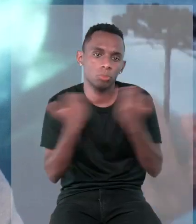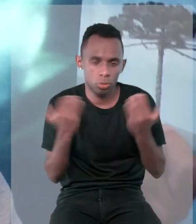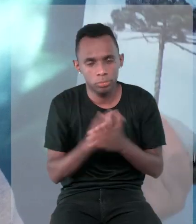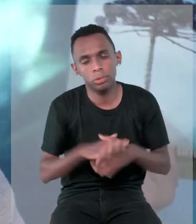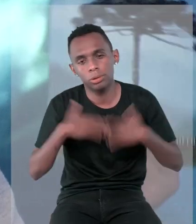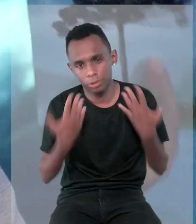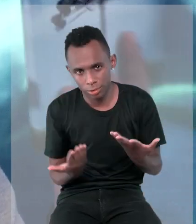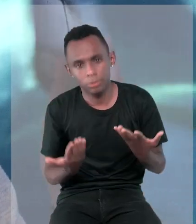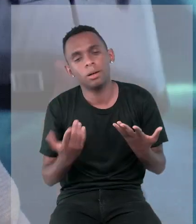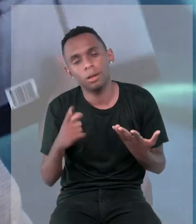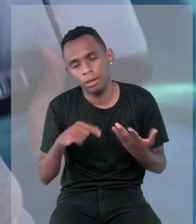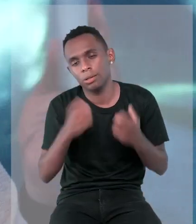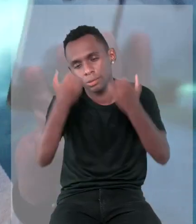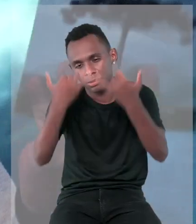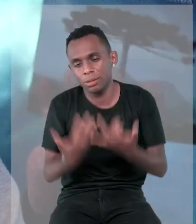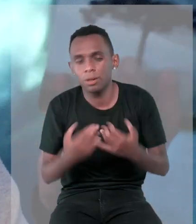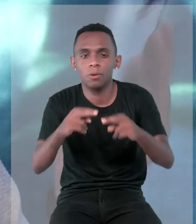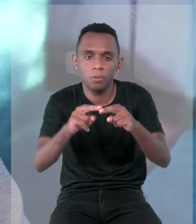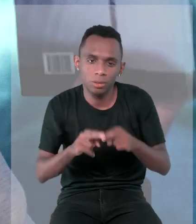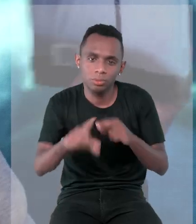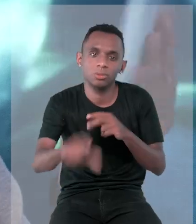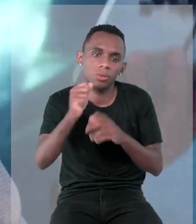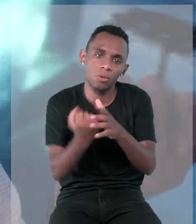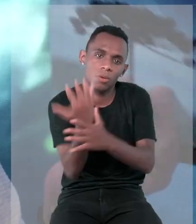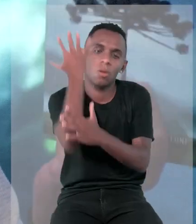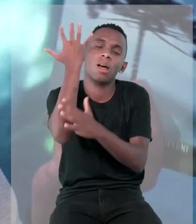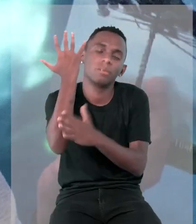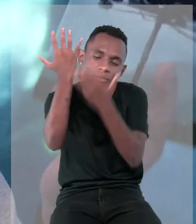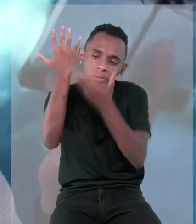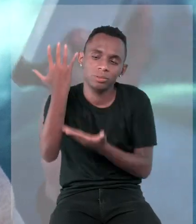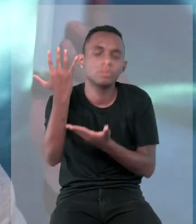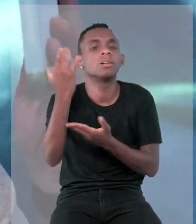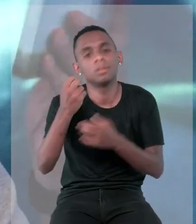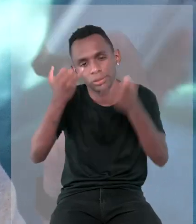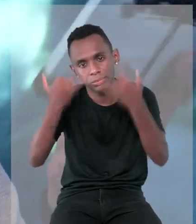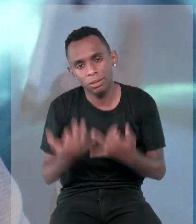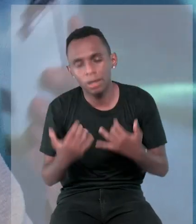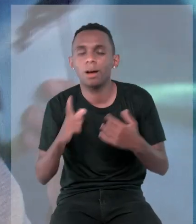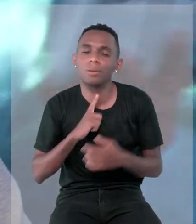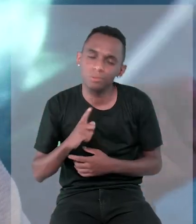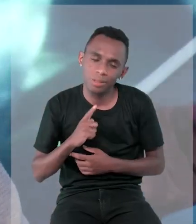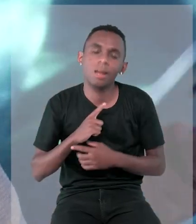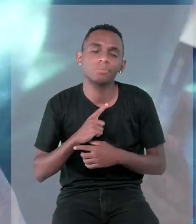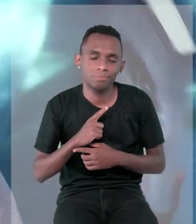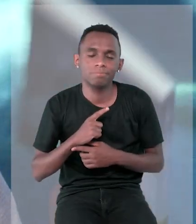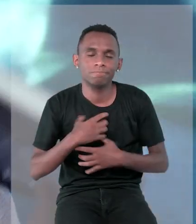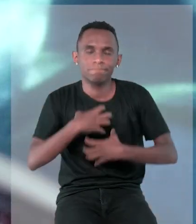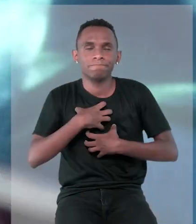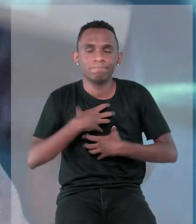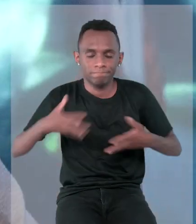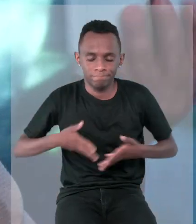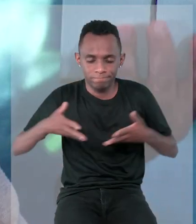Então é isso, é a razão. Tudo tem uma explicação, uma razão, uma inspiração,